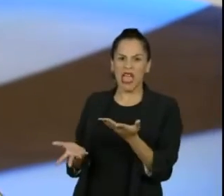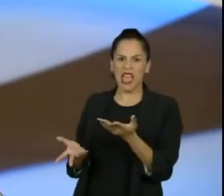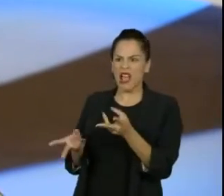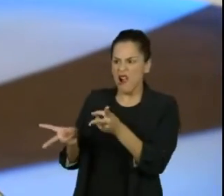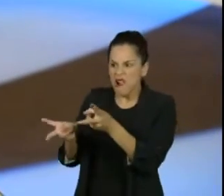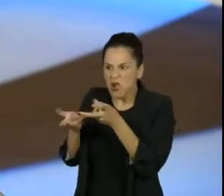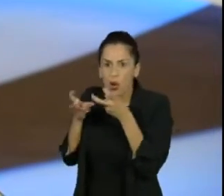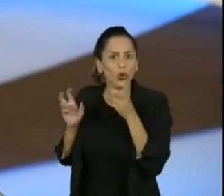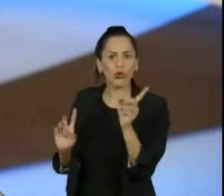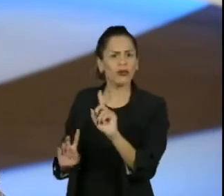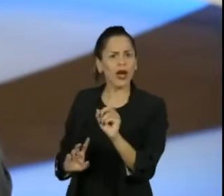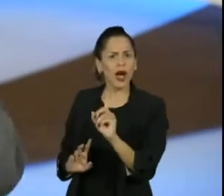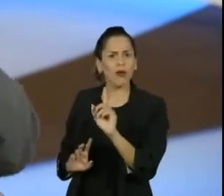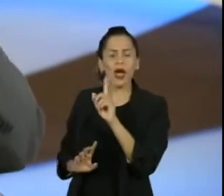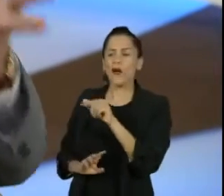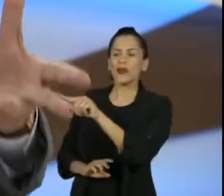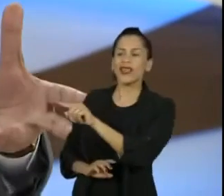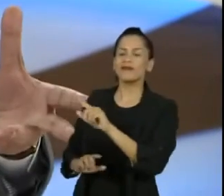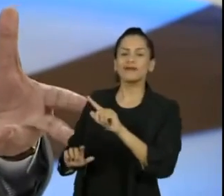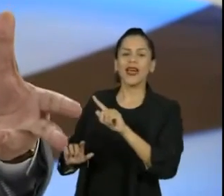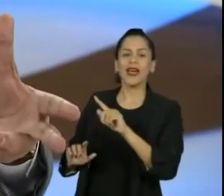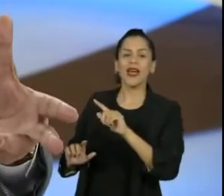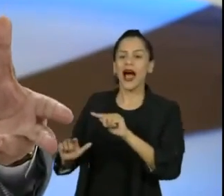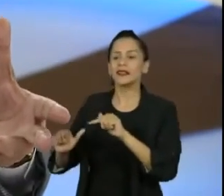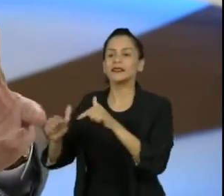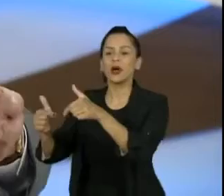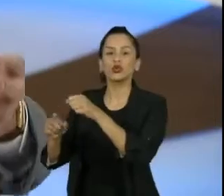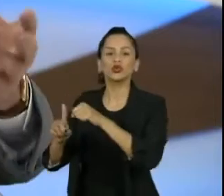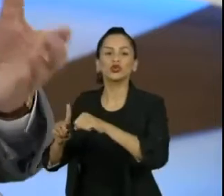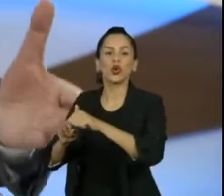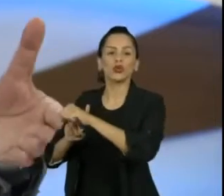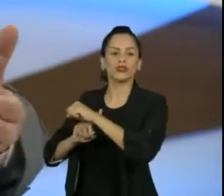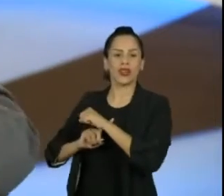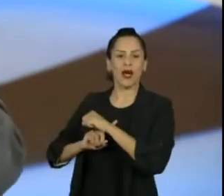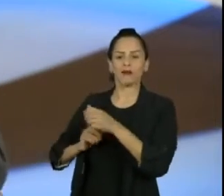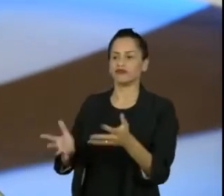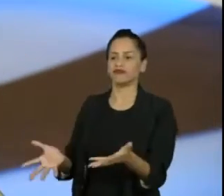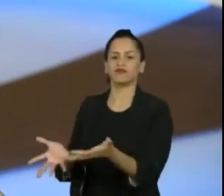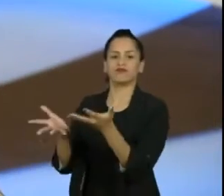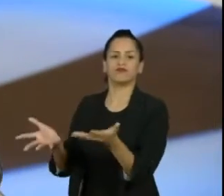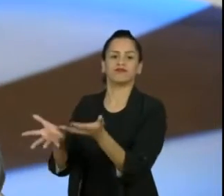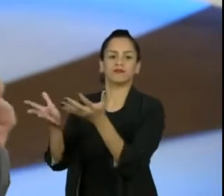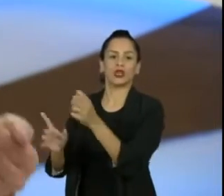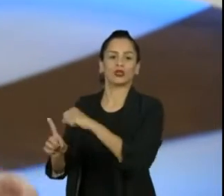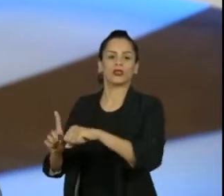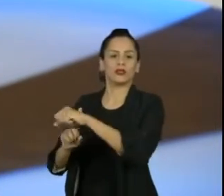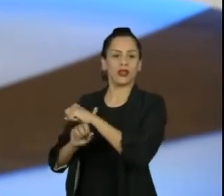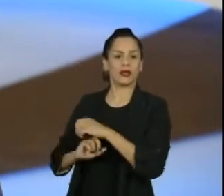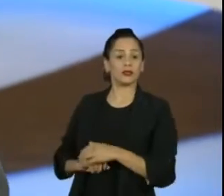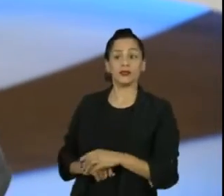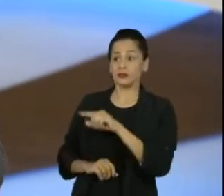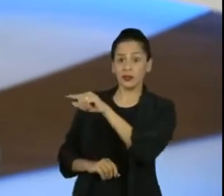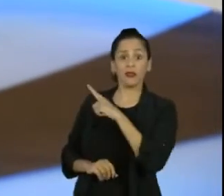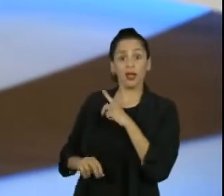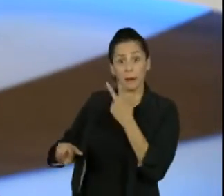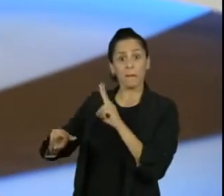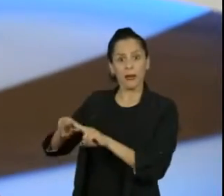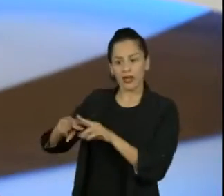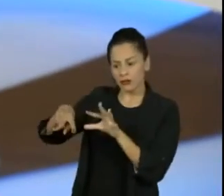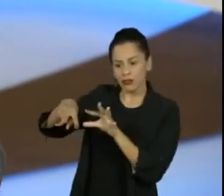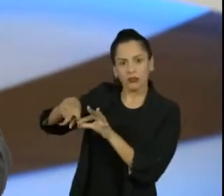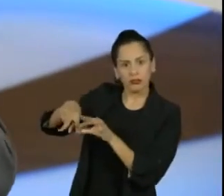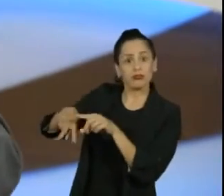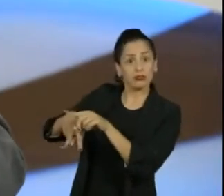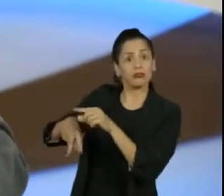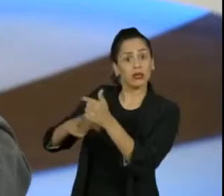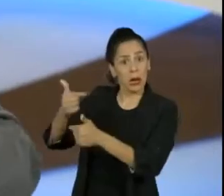nada, como negócio. Agora, lá estão acolhidos presidiários,